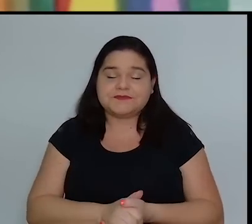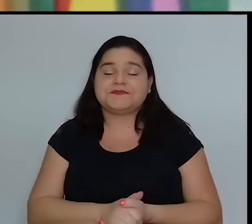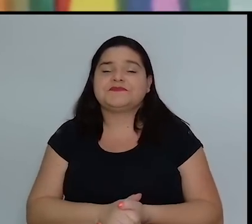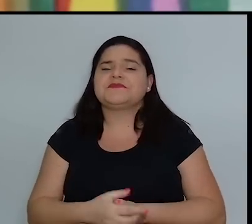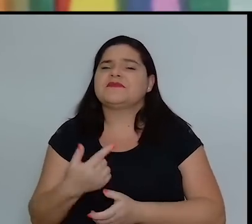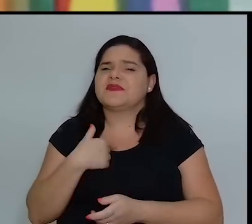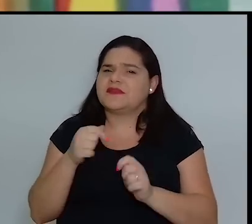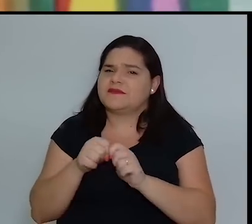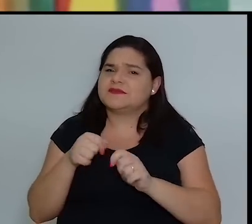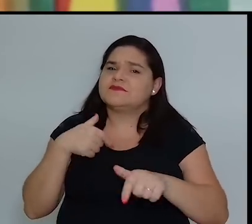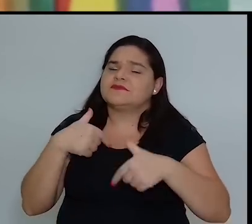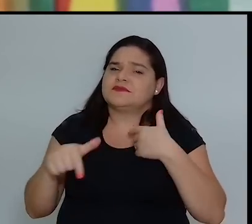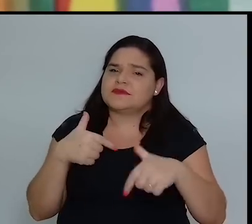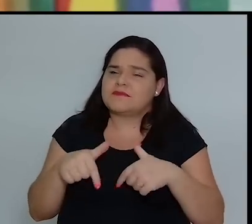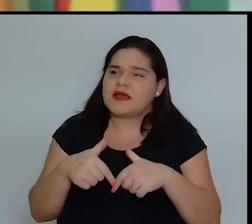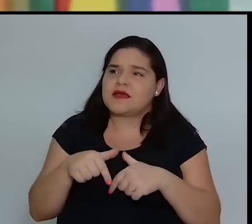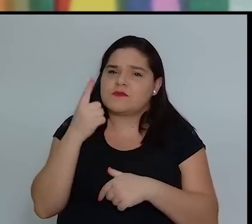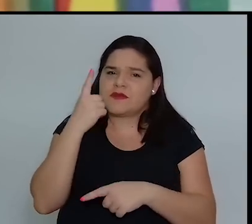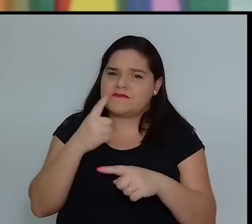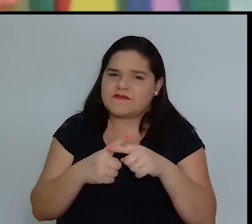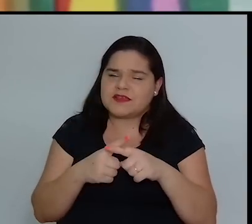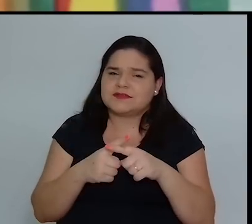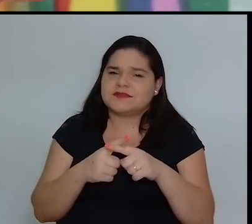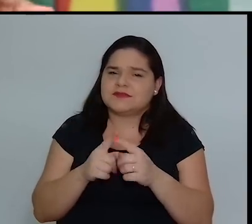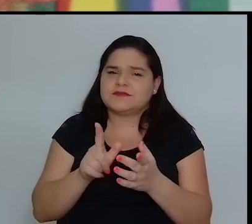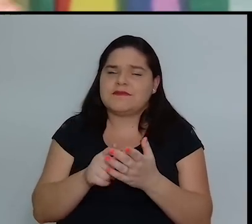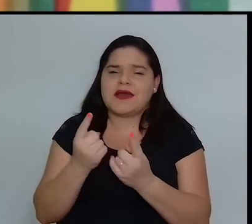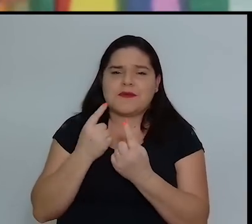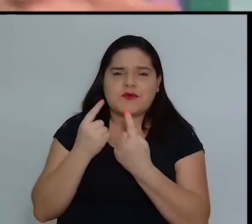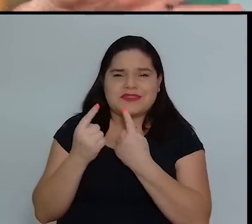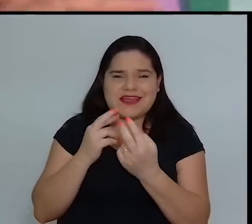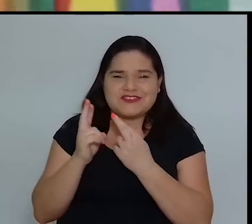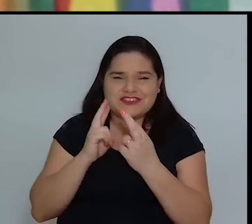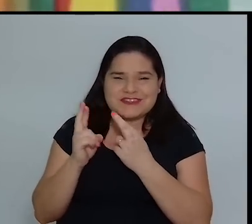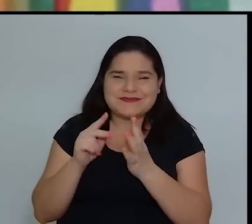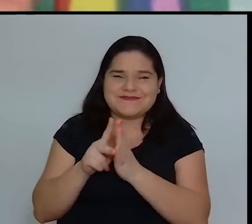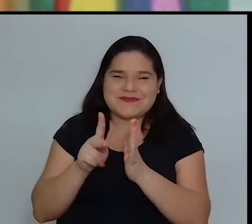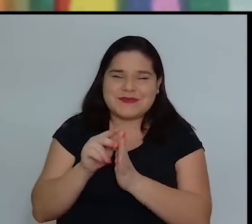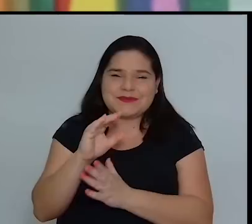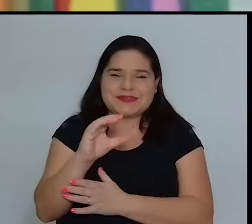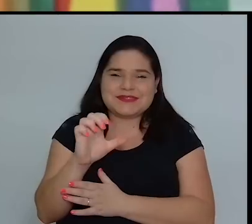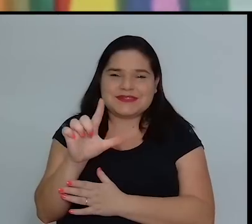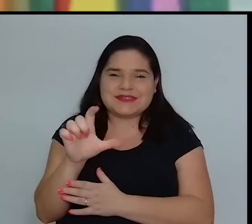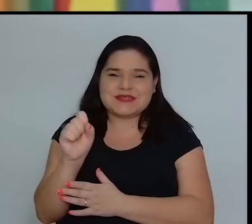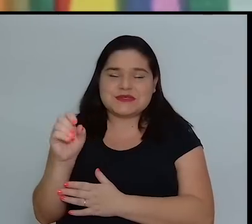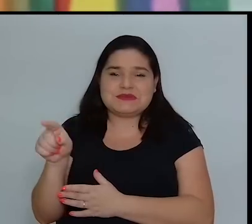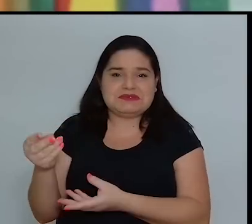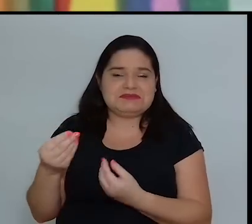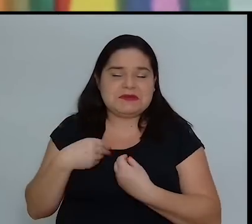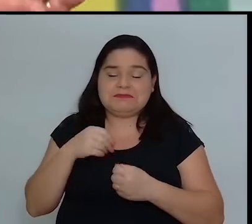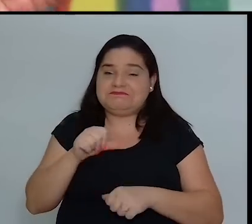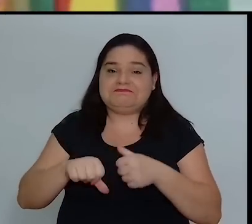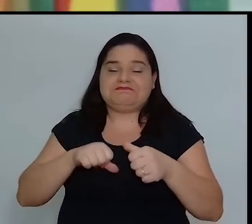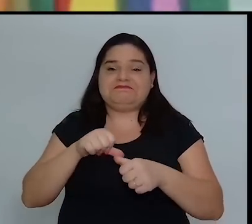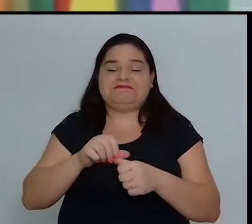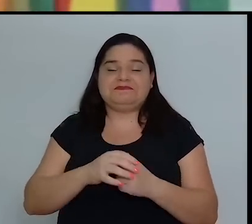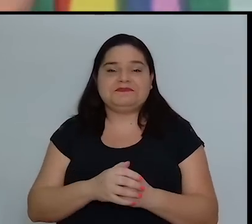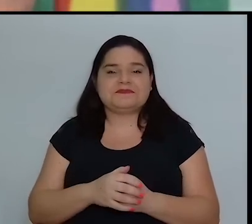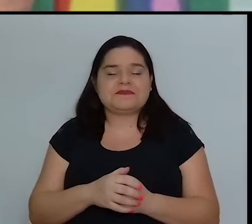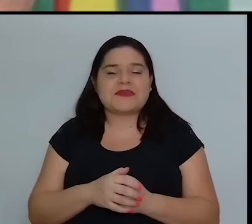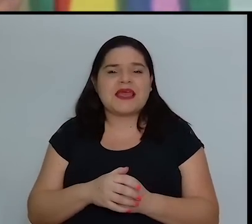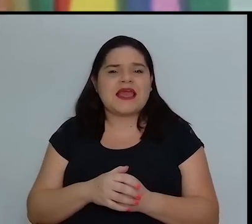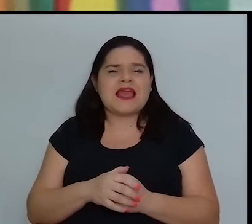e foi para mim foi compartilha vocês a gente fala que está sempre transformador e a matéria era